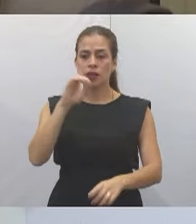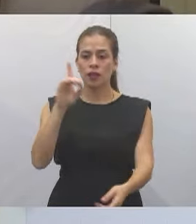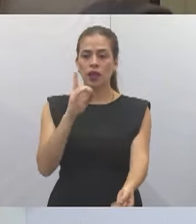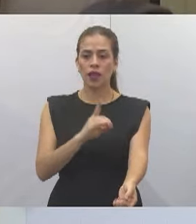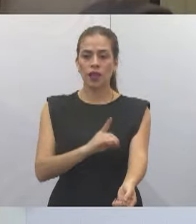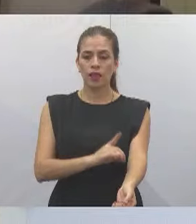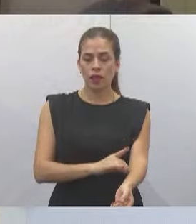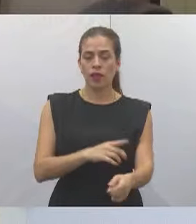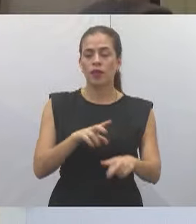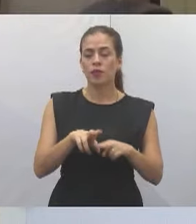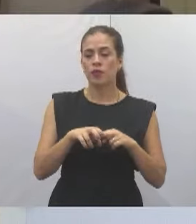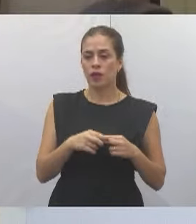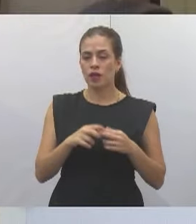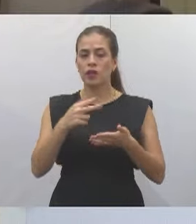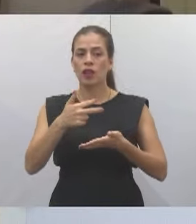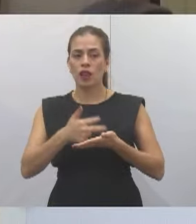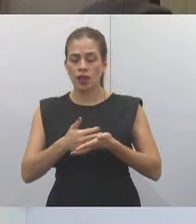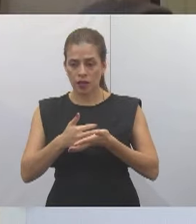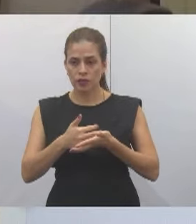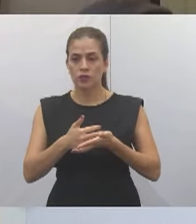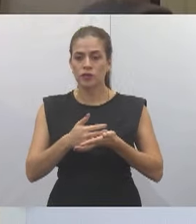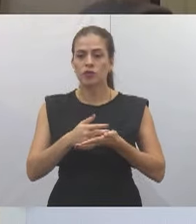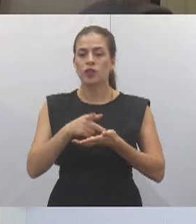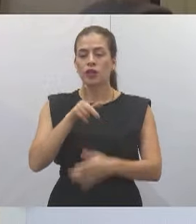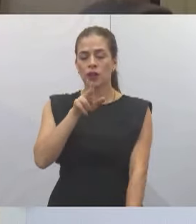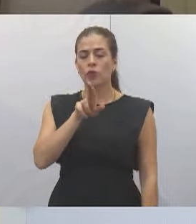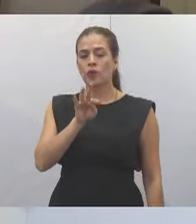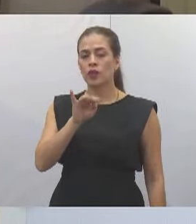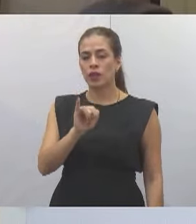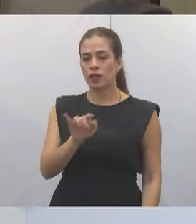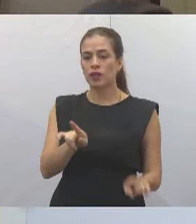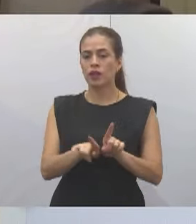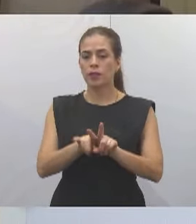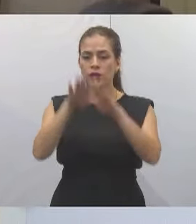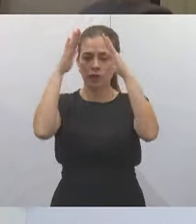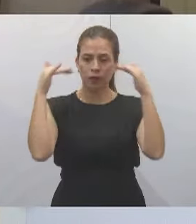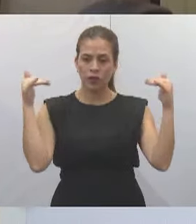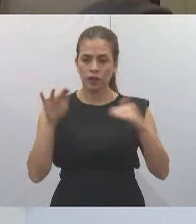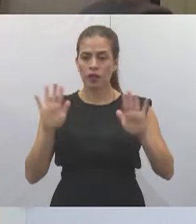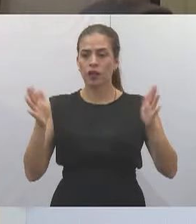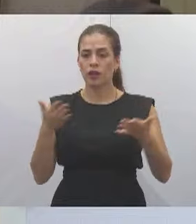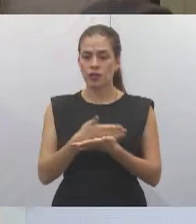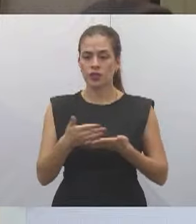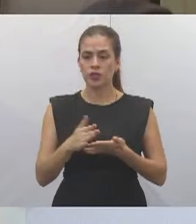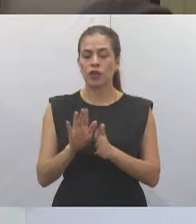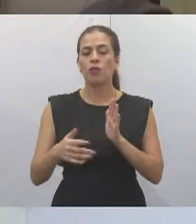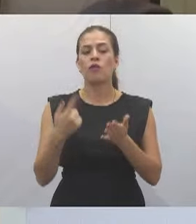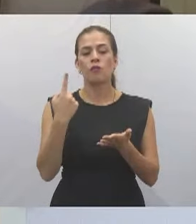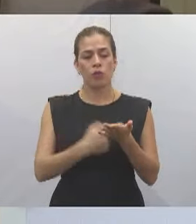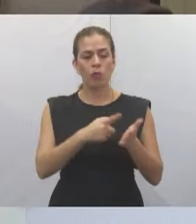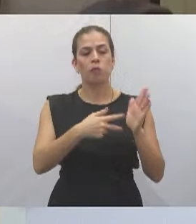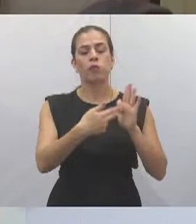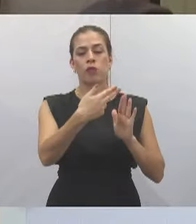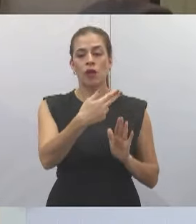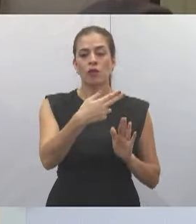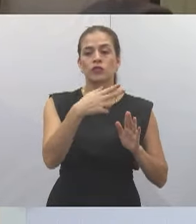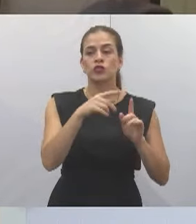tanto de UTI quanto de enfermaria. Então, nós já voltamos a ter uma produção maior. Em julho, fizemos